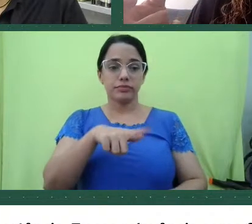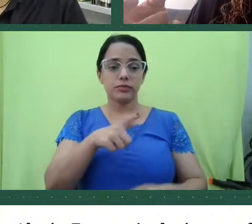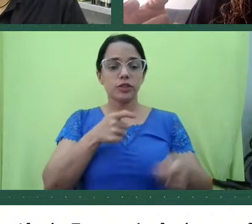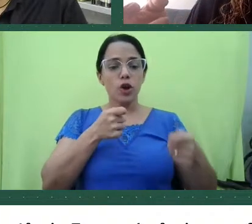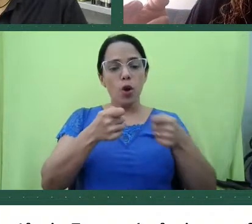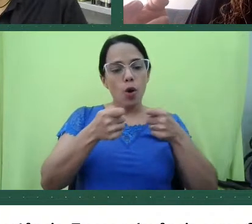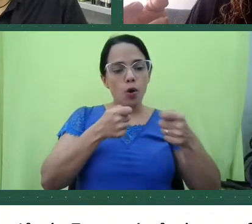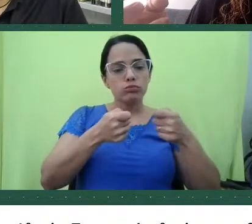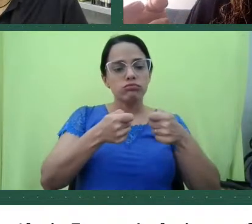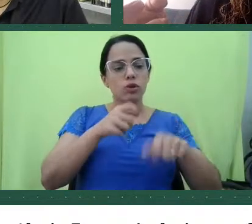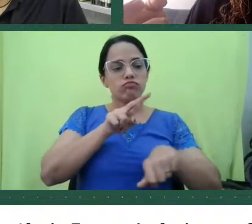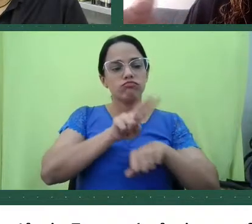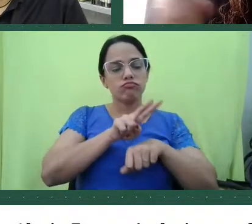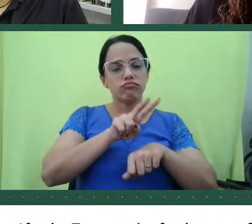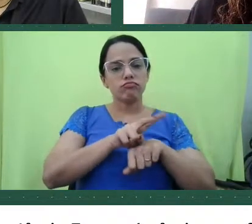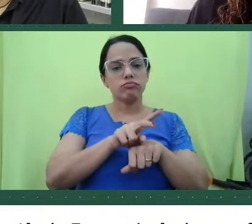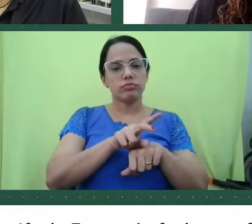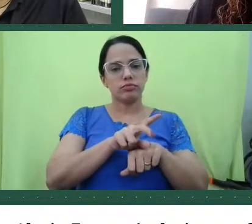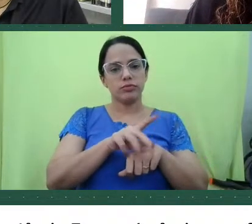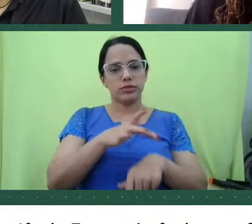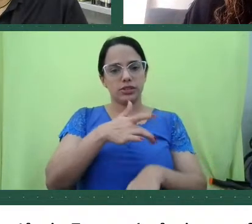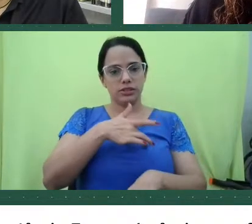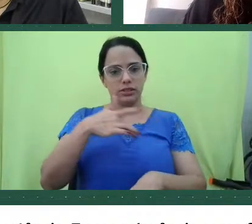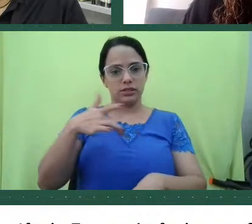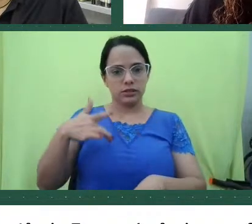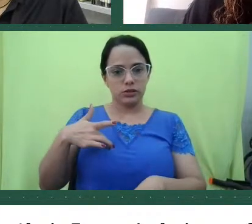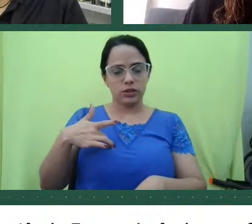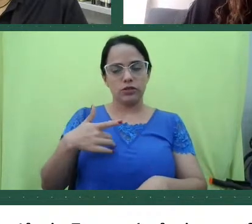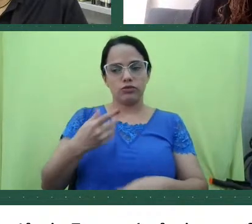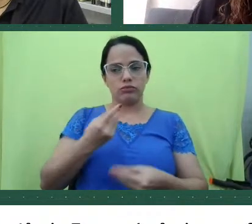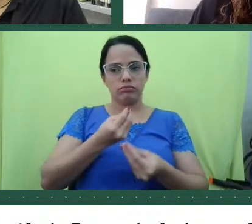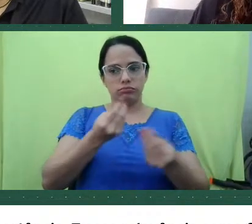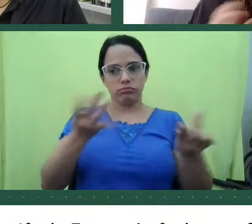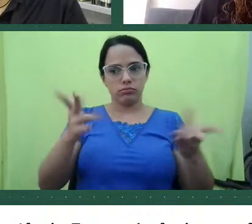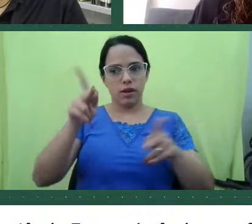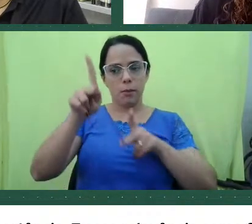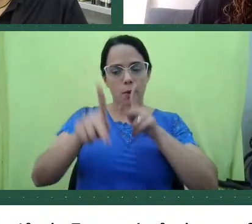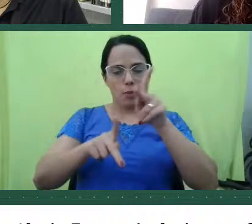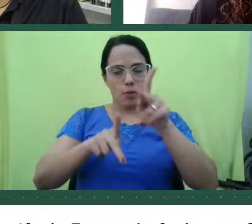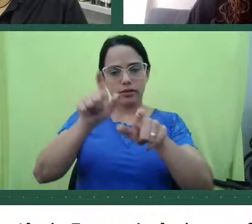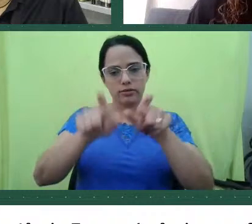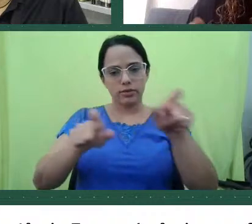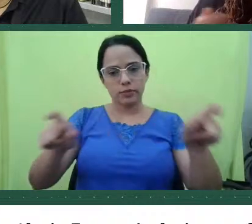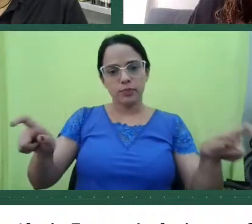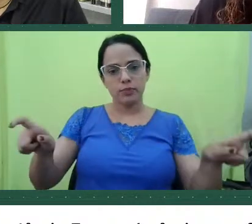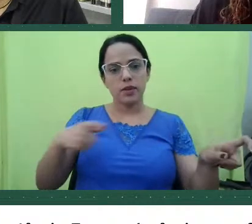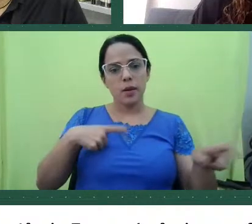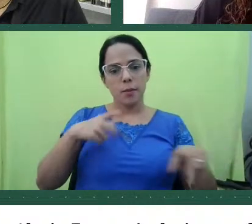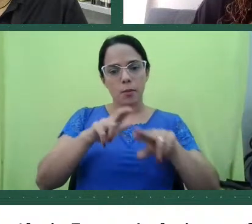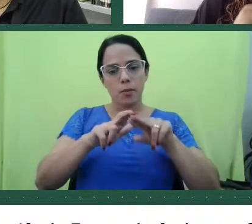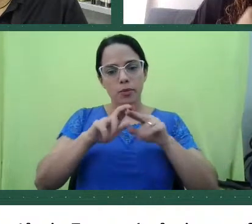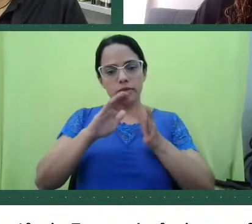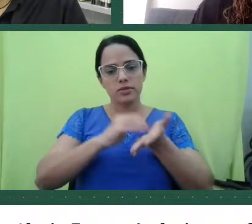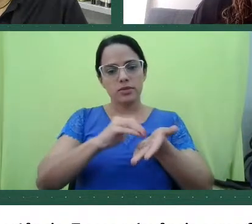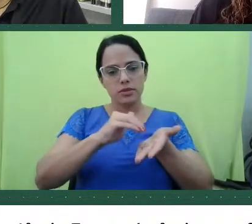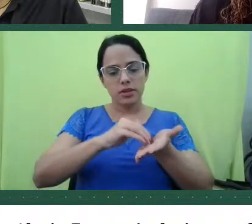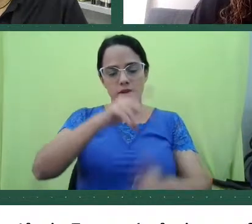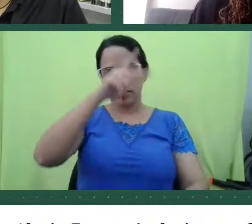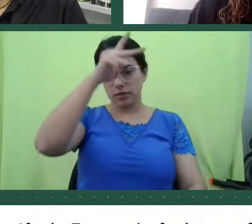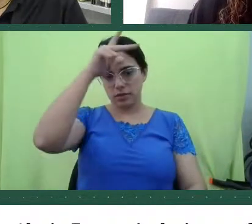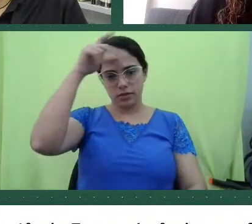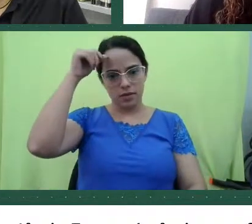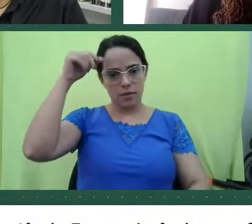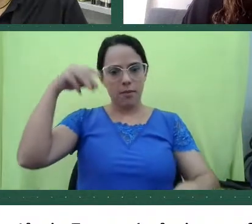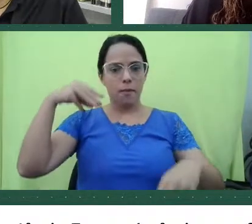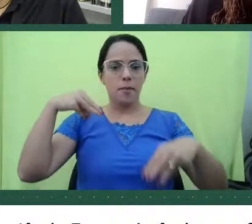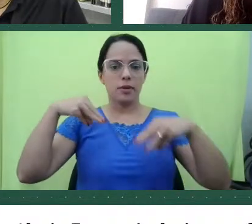assistência em saúde prestada à população. Então, as Secretarias Municipal de Saúde, o Ministério da Saúde, todos